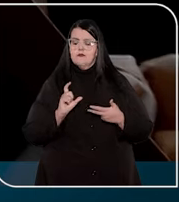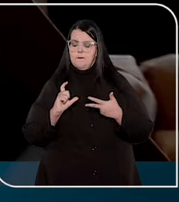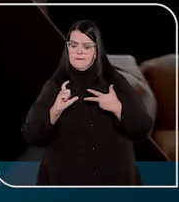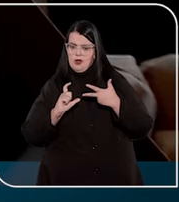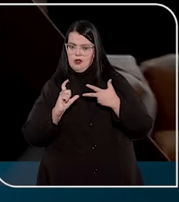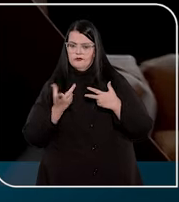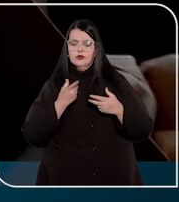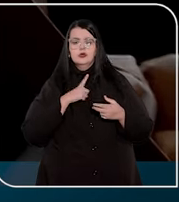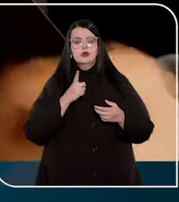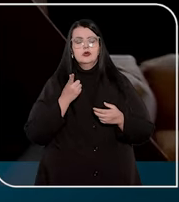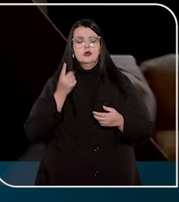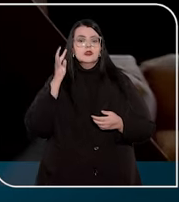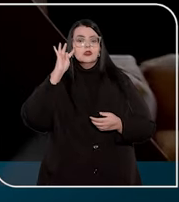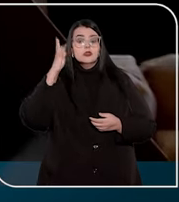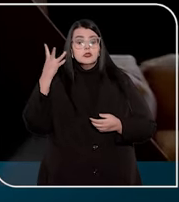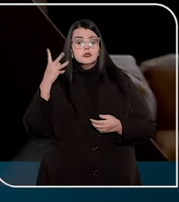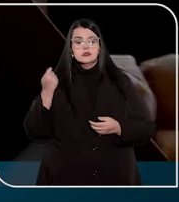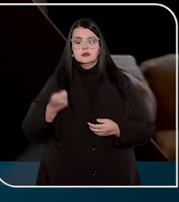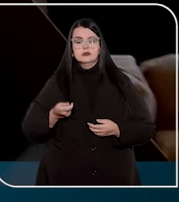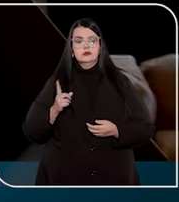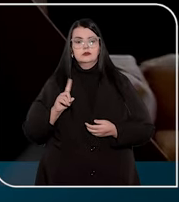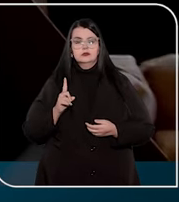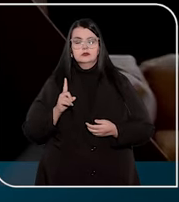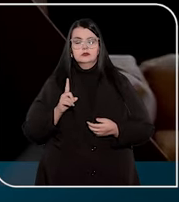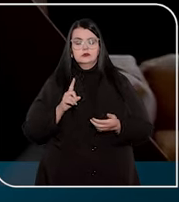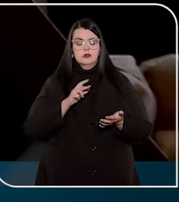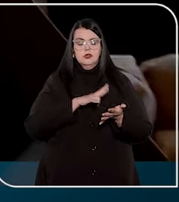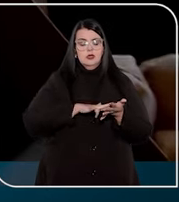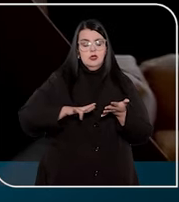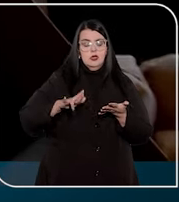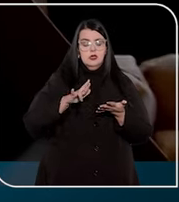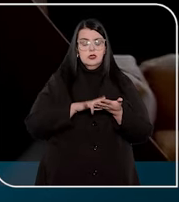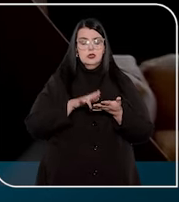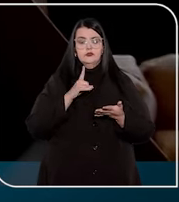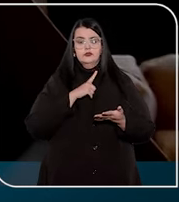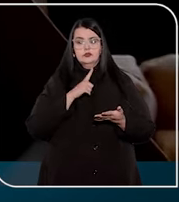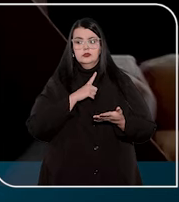daquela decisão. Eu não gostei dela e eu vou fazer um agravo contra ela. Então é como se fosse assim,